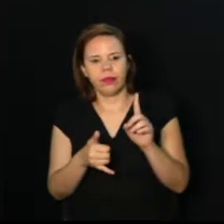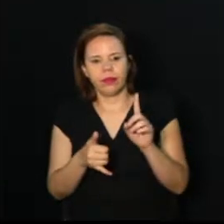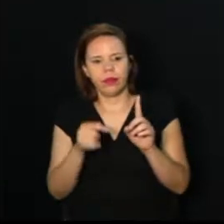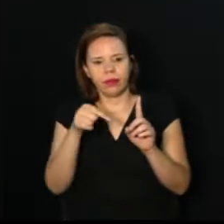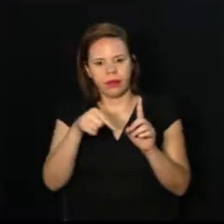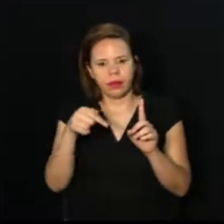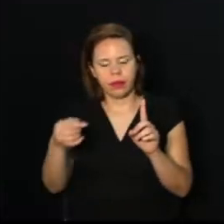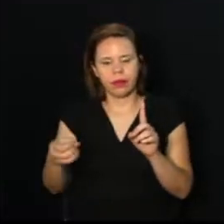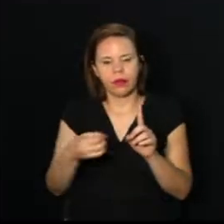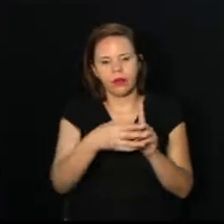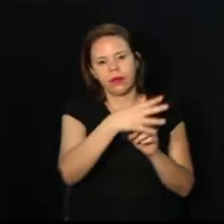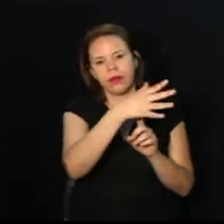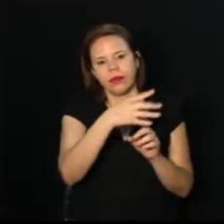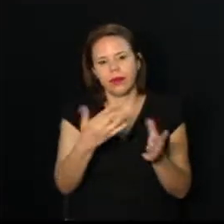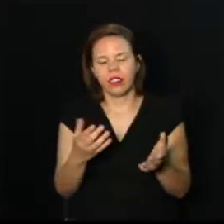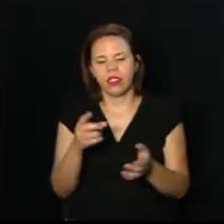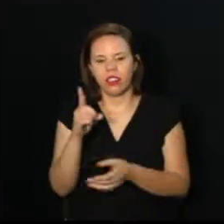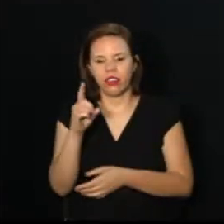que vai